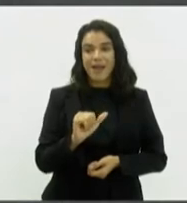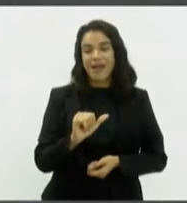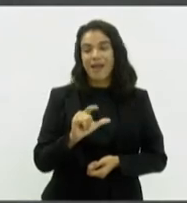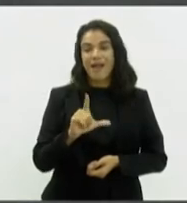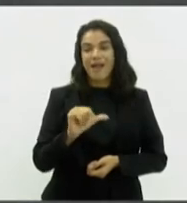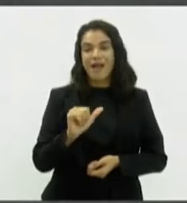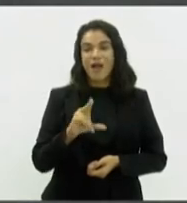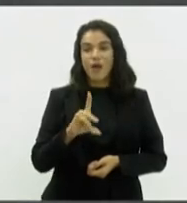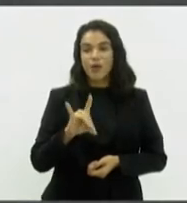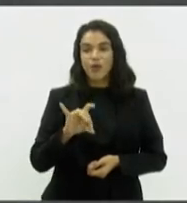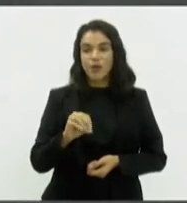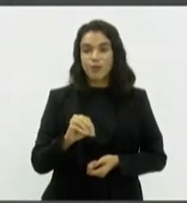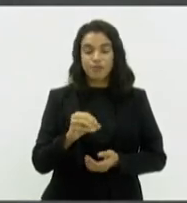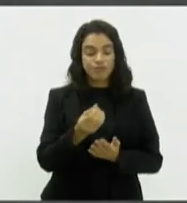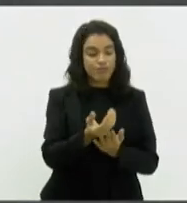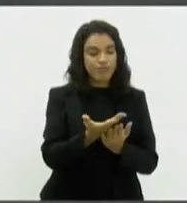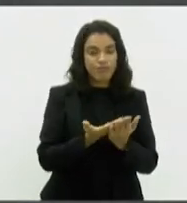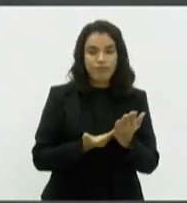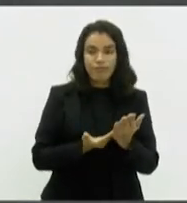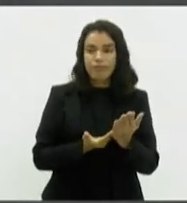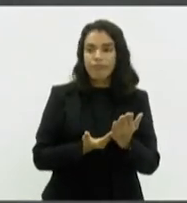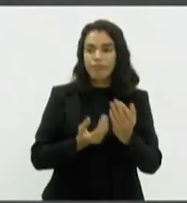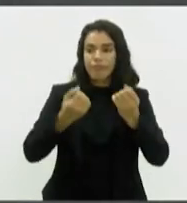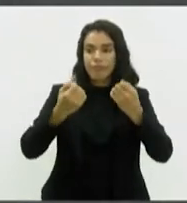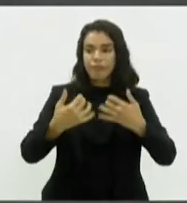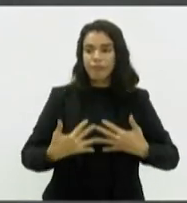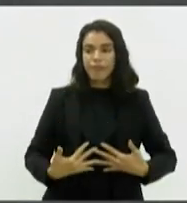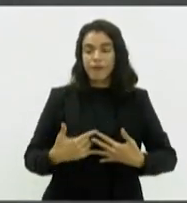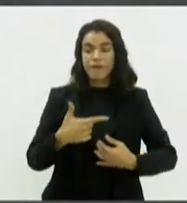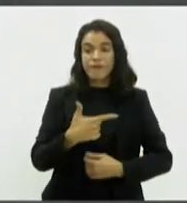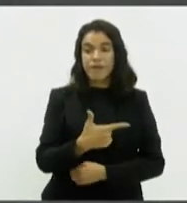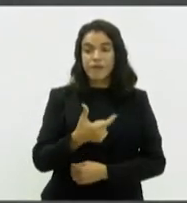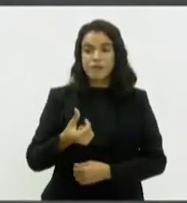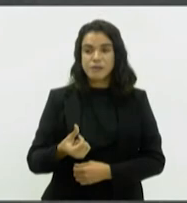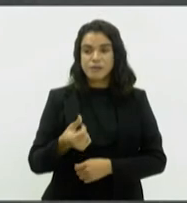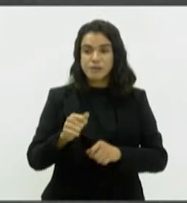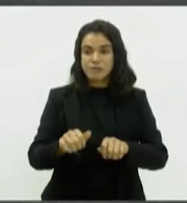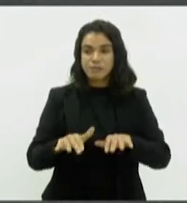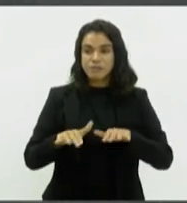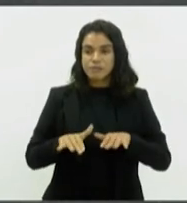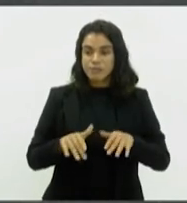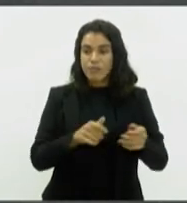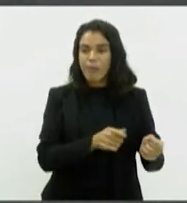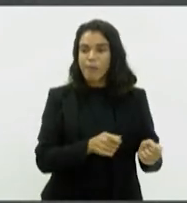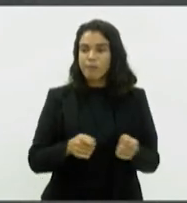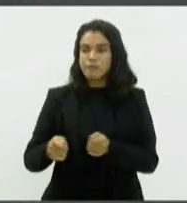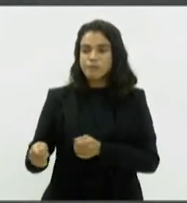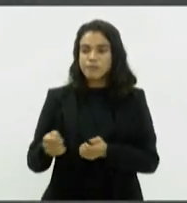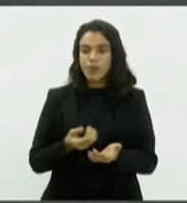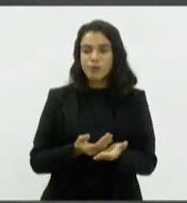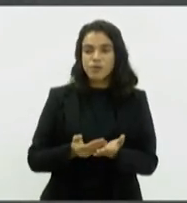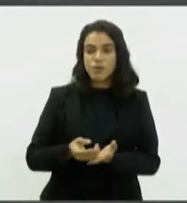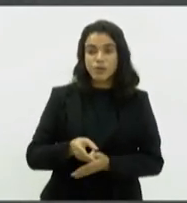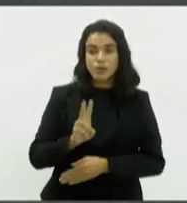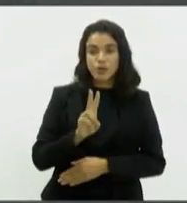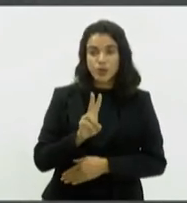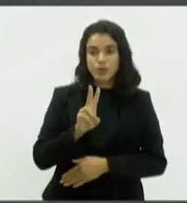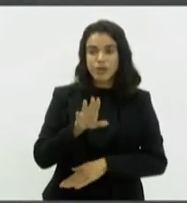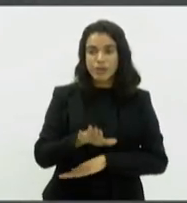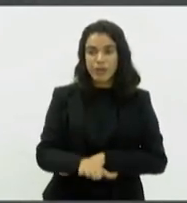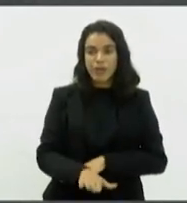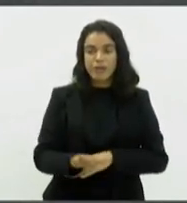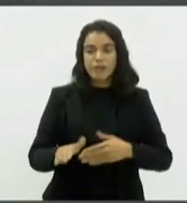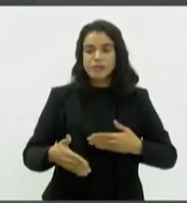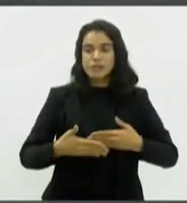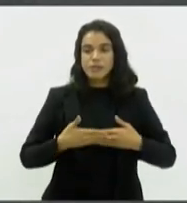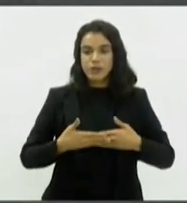Senhor presidente, a ata reflete com exatidão o ocorrido na 26ª sessão ordinária, que, iniciada às 14 horas, foi